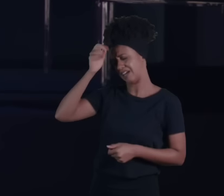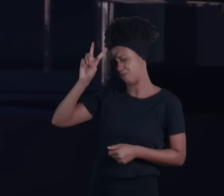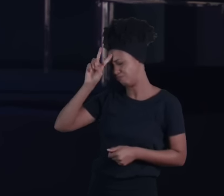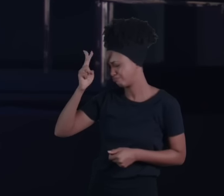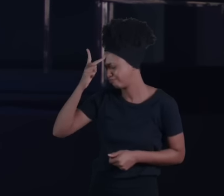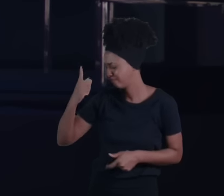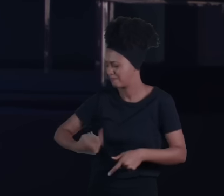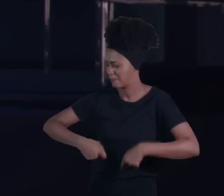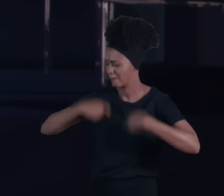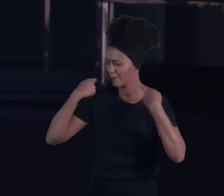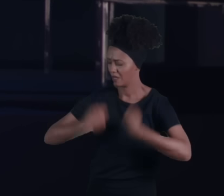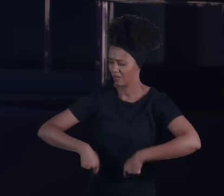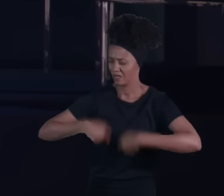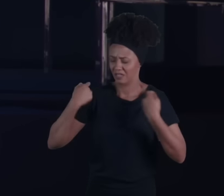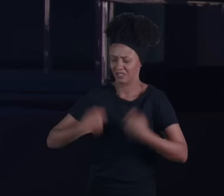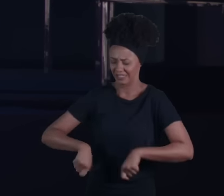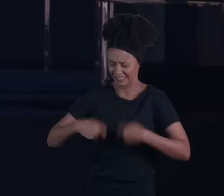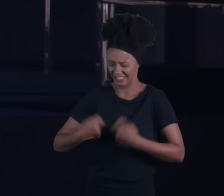Oh, Senhor,